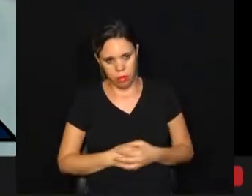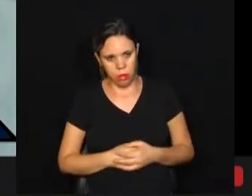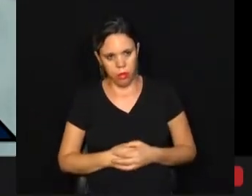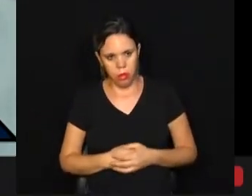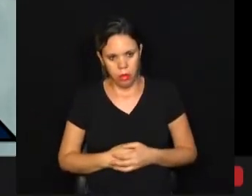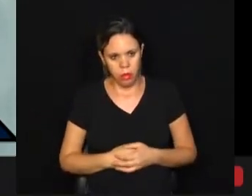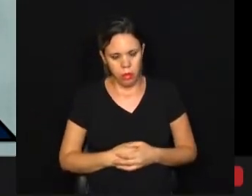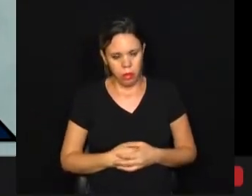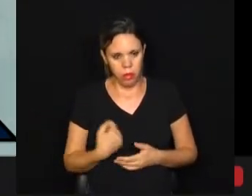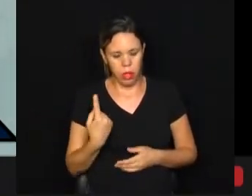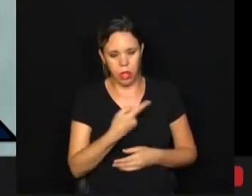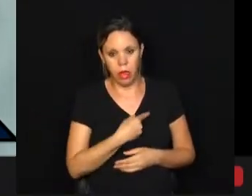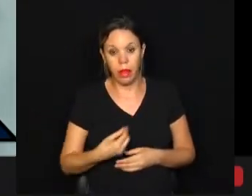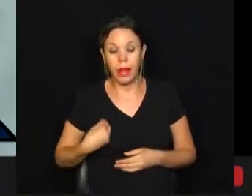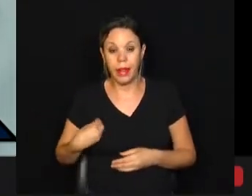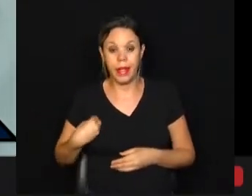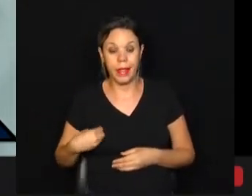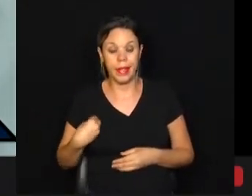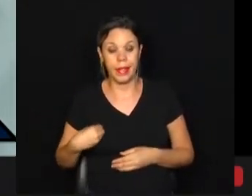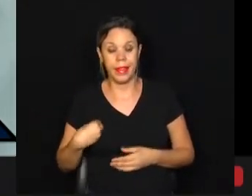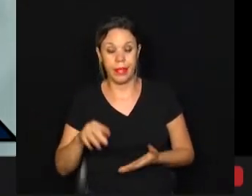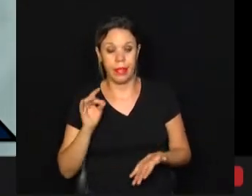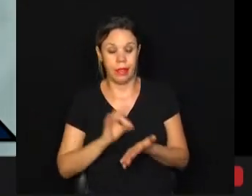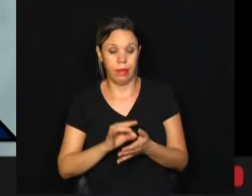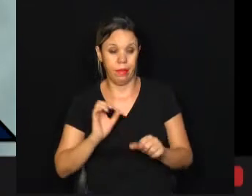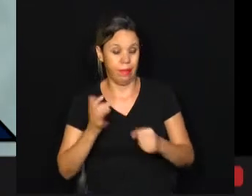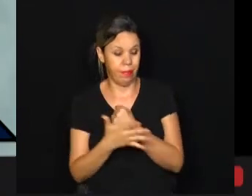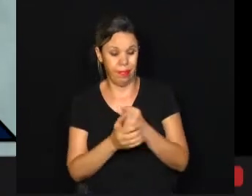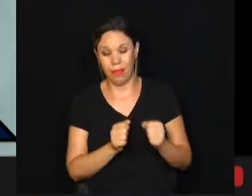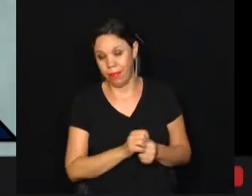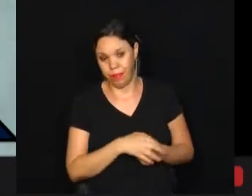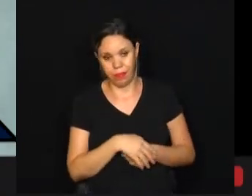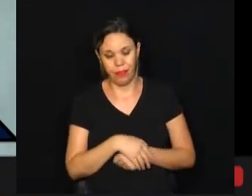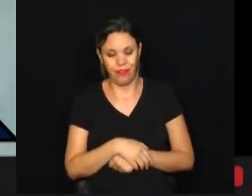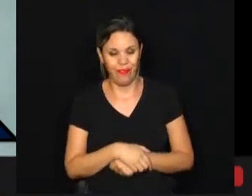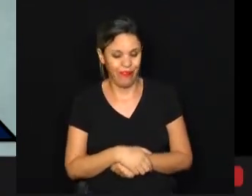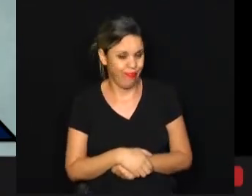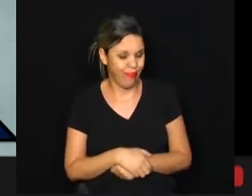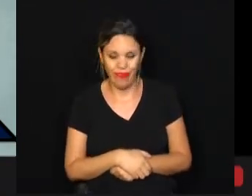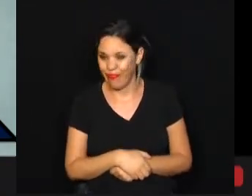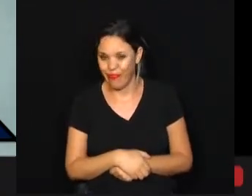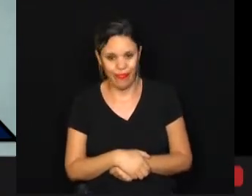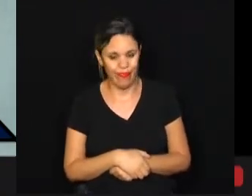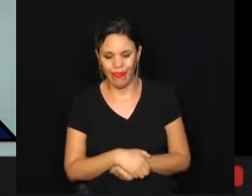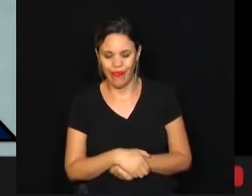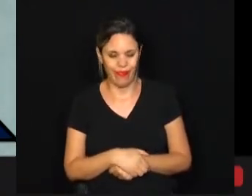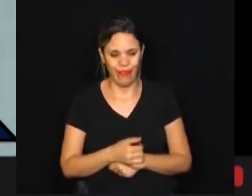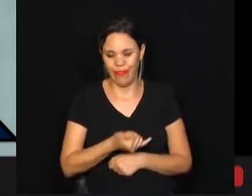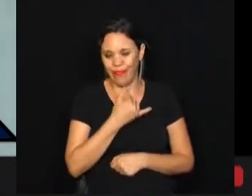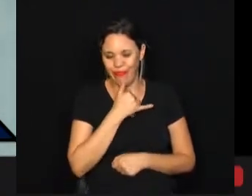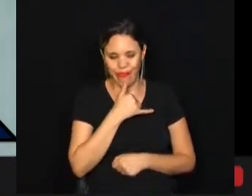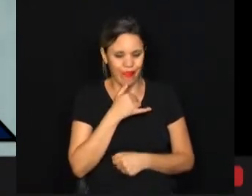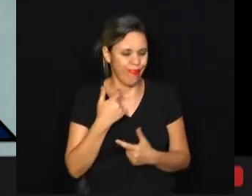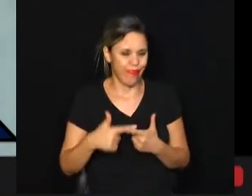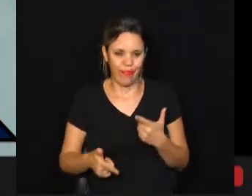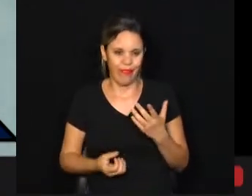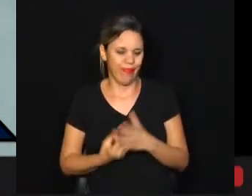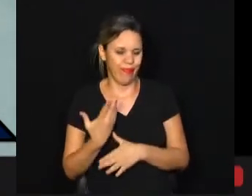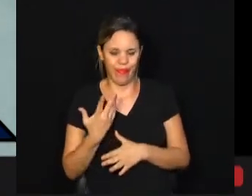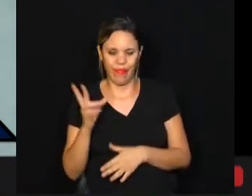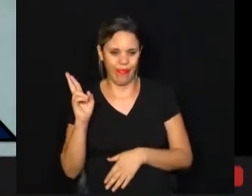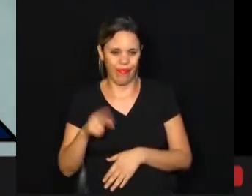Nós vivemos essa realidade da pandemia, que acabou, infelizmente, por